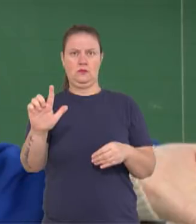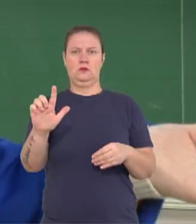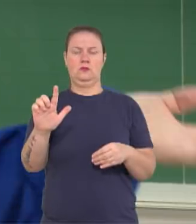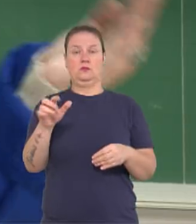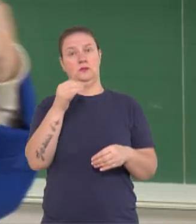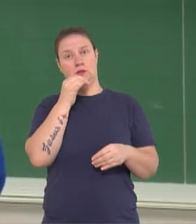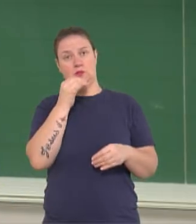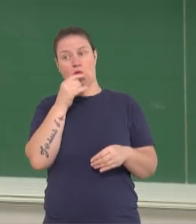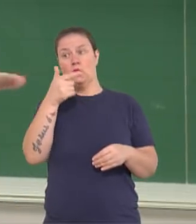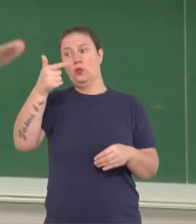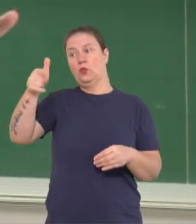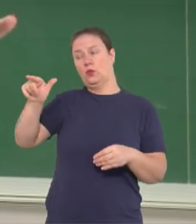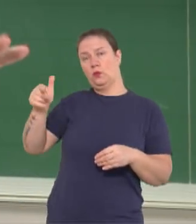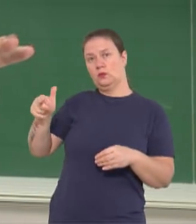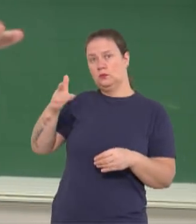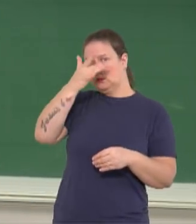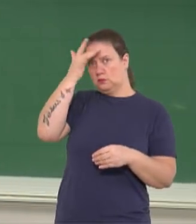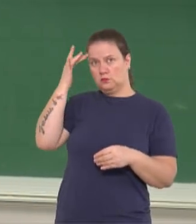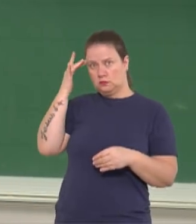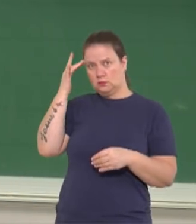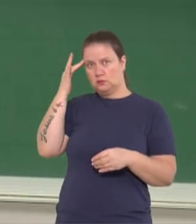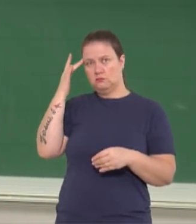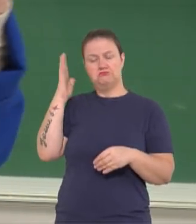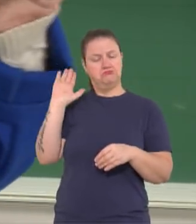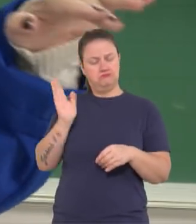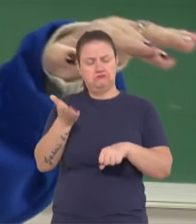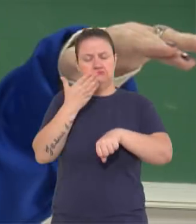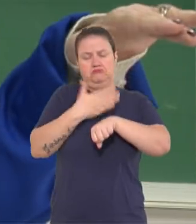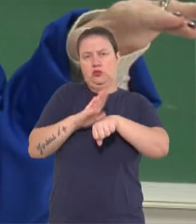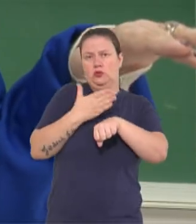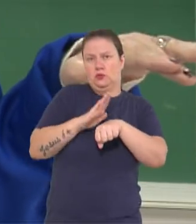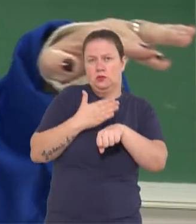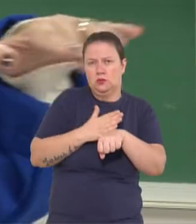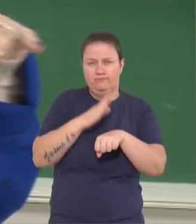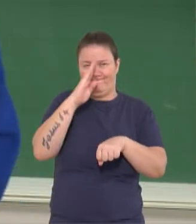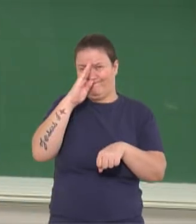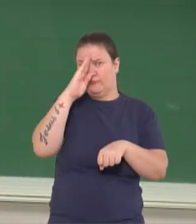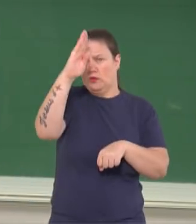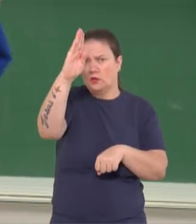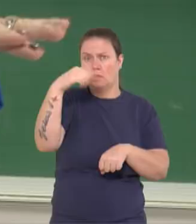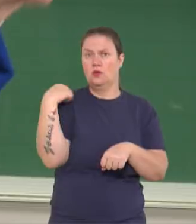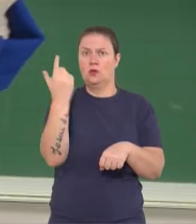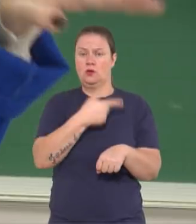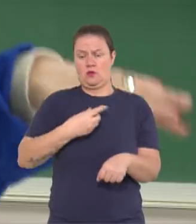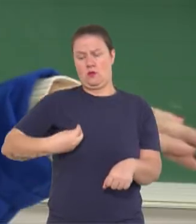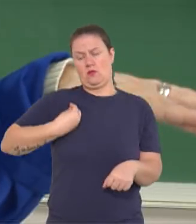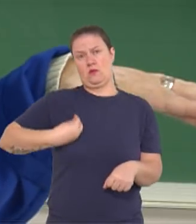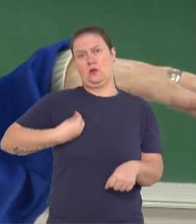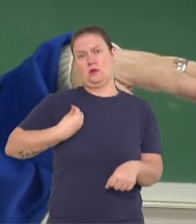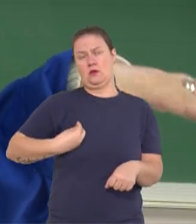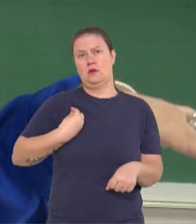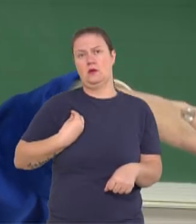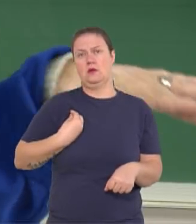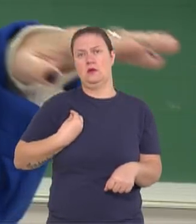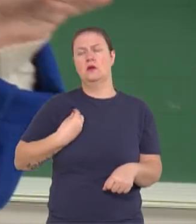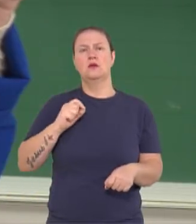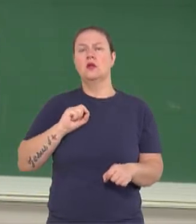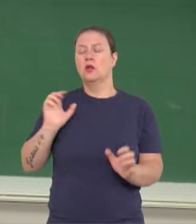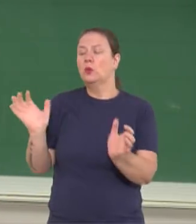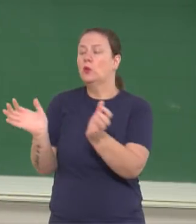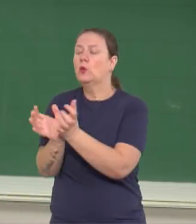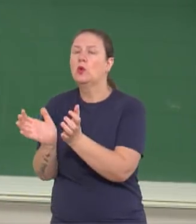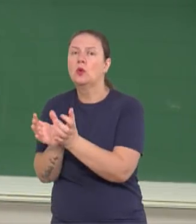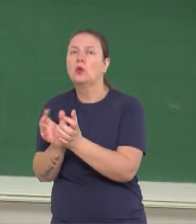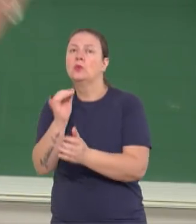né? Outros não, outros desempenham atividades essenciais para que nós possamos continuar existindo, né? Então, por